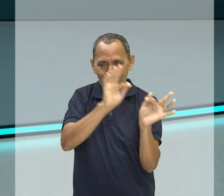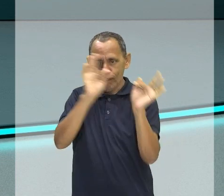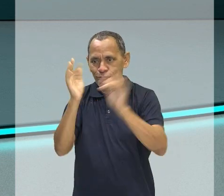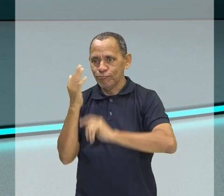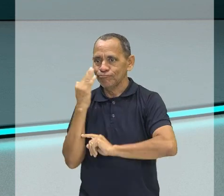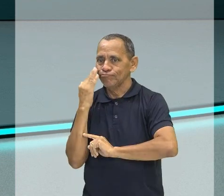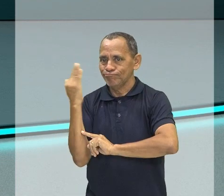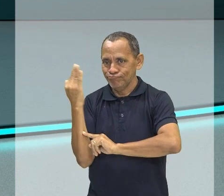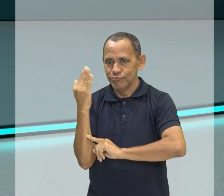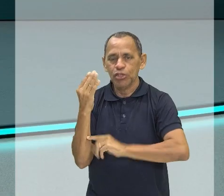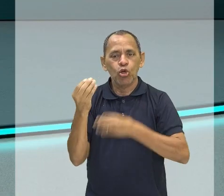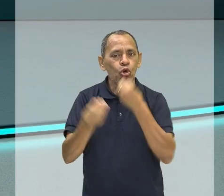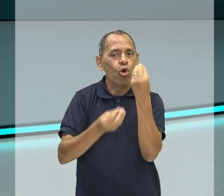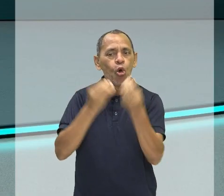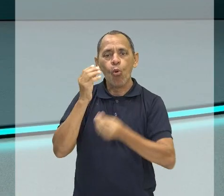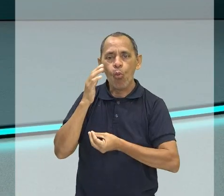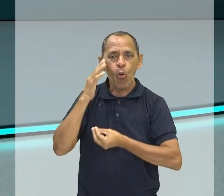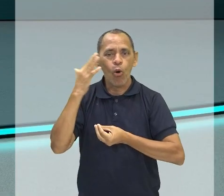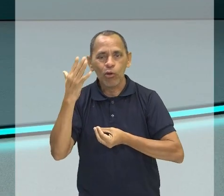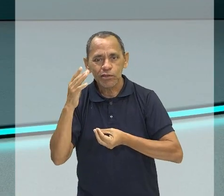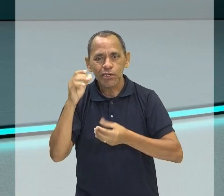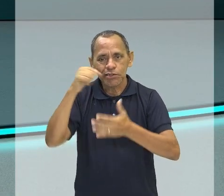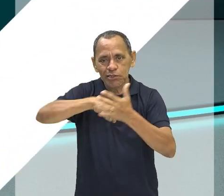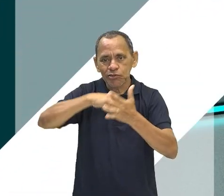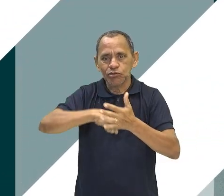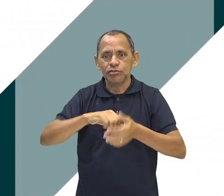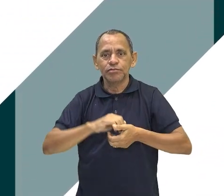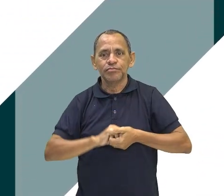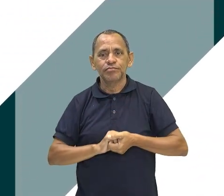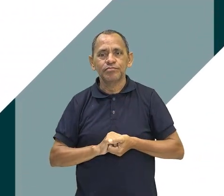que ocorre, né, essa luta.